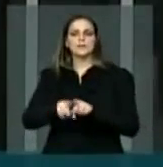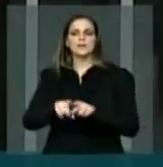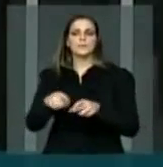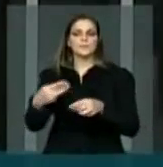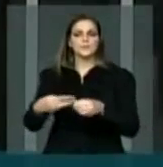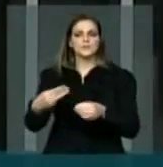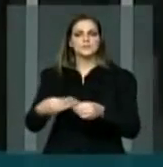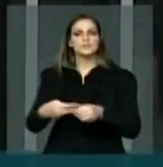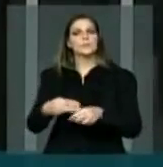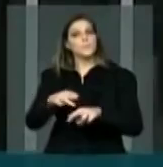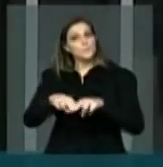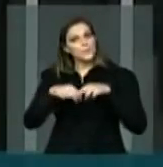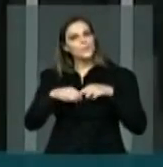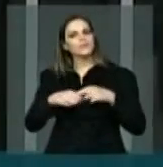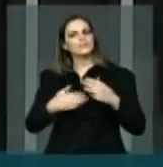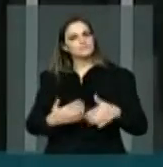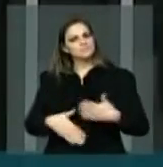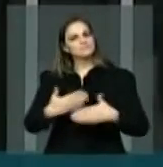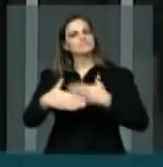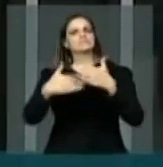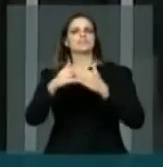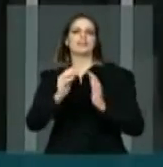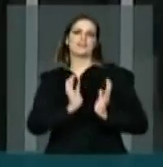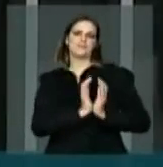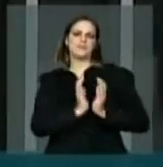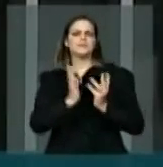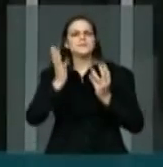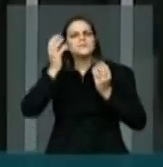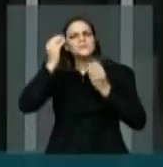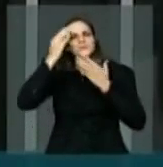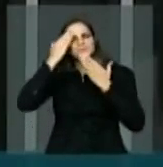a sobrevivência das APAES. Muito obrigado a todos